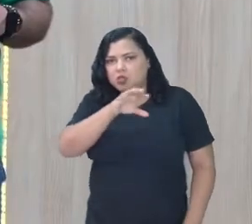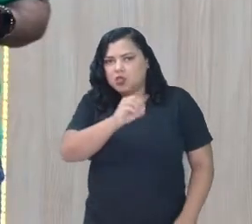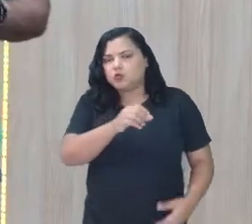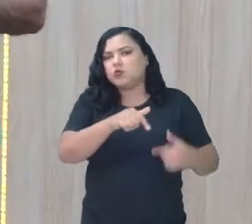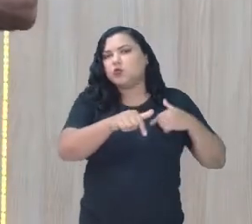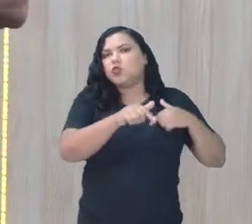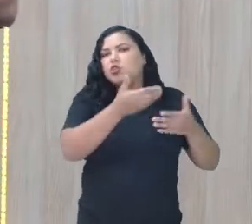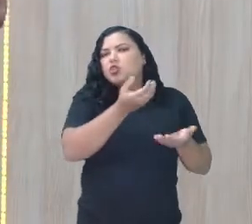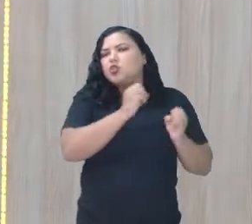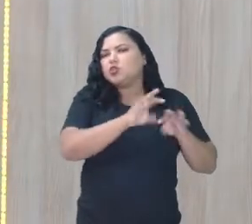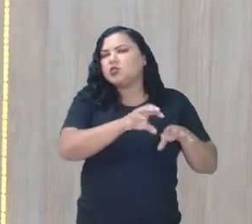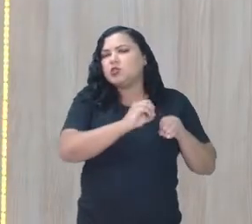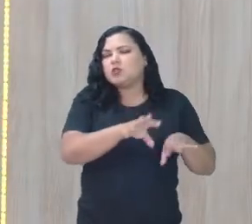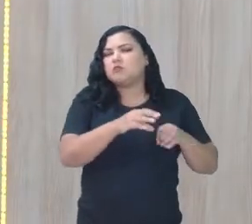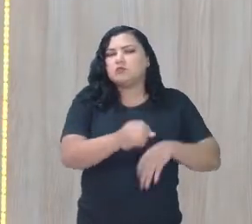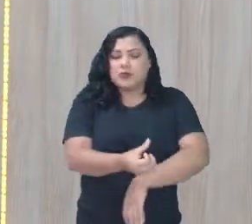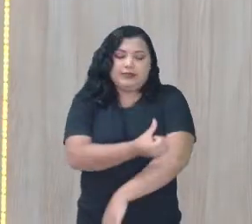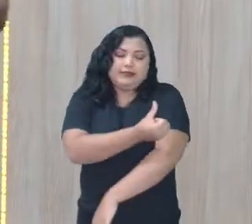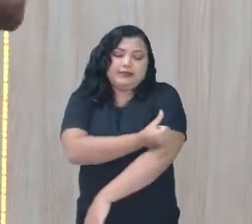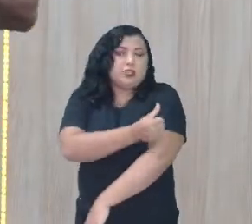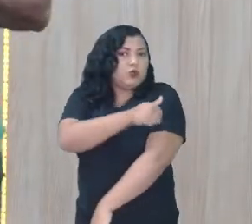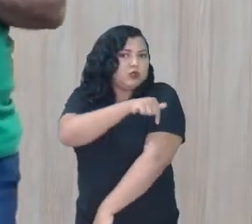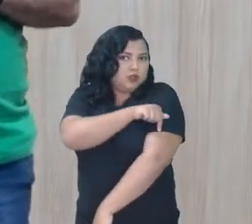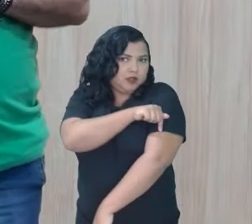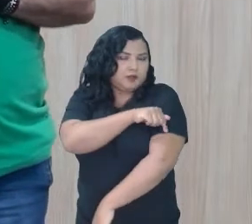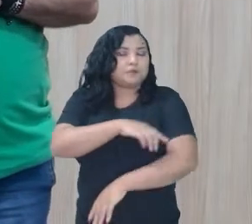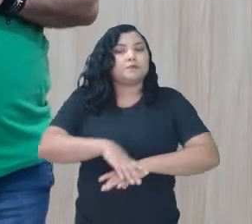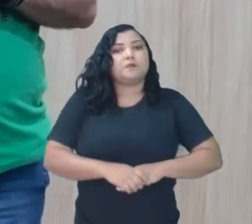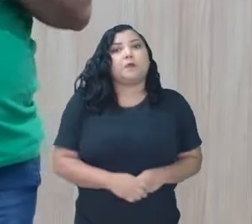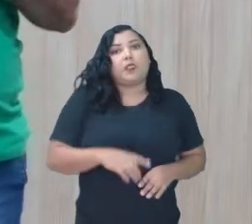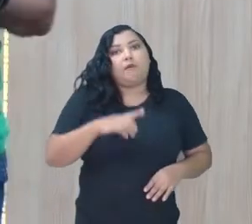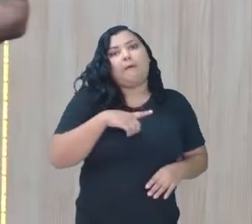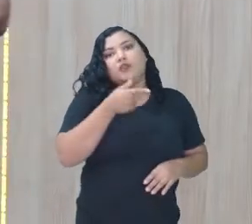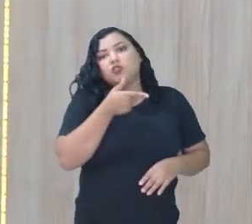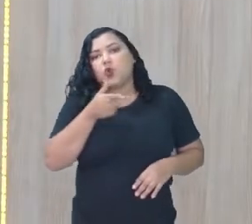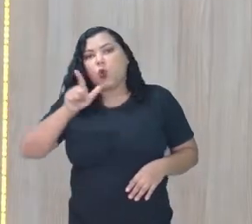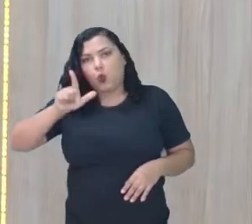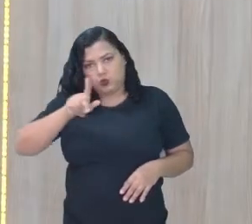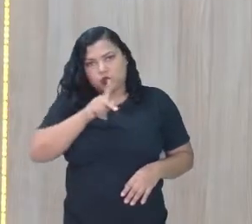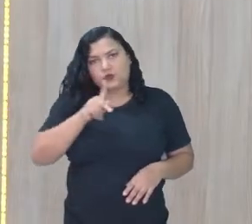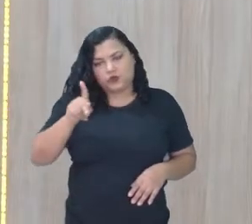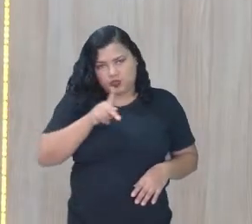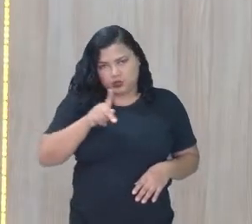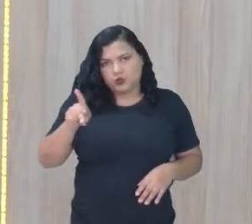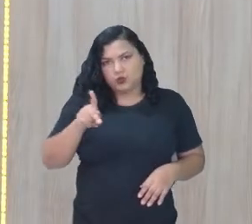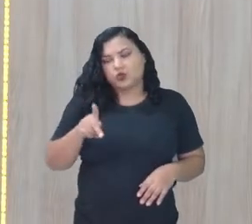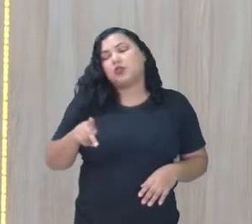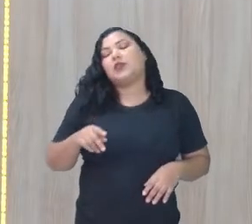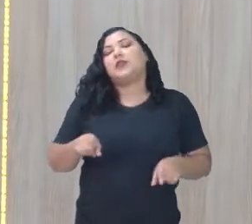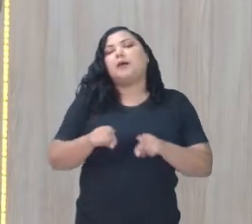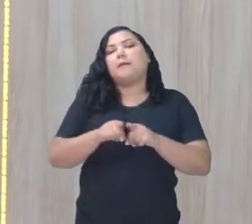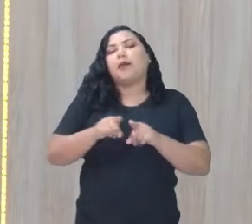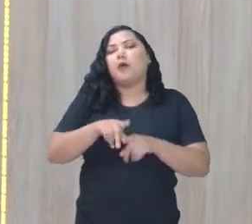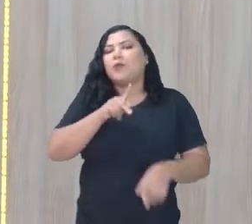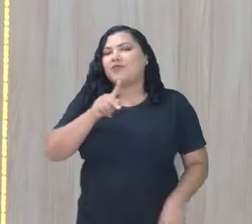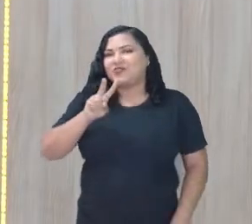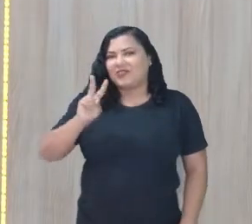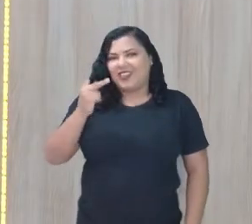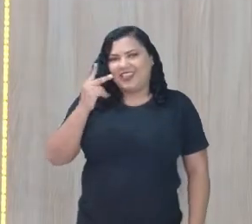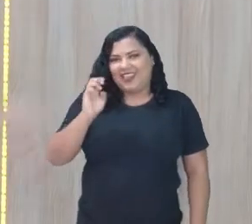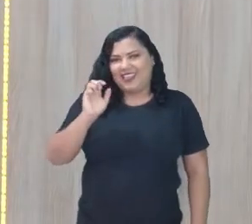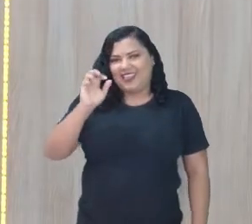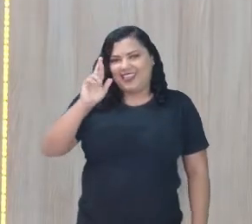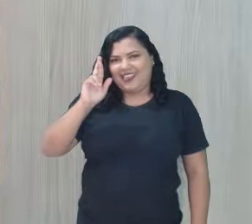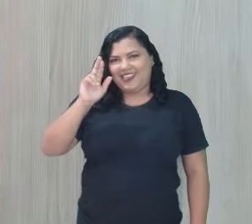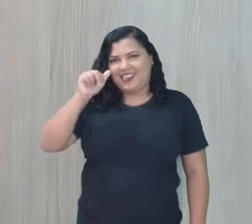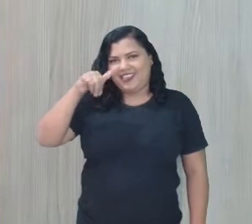do 6º e 7º ano, mas a gente tem, junto conosco, na nossa equipe, o professor Henrique